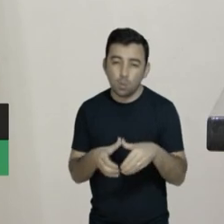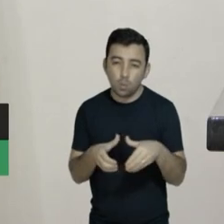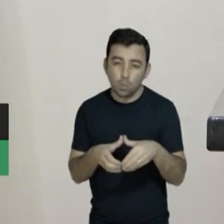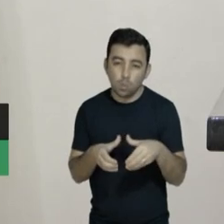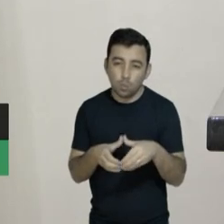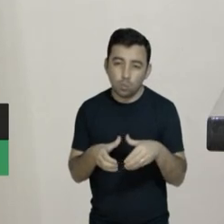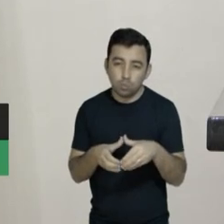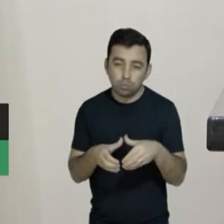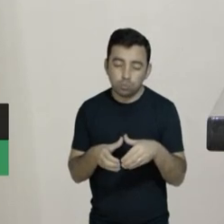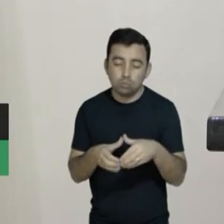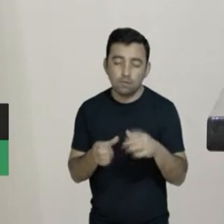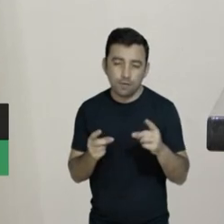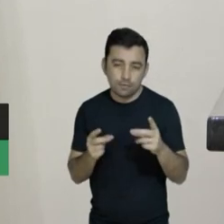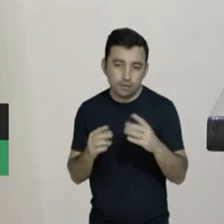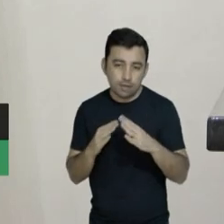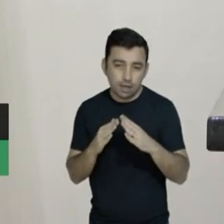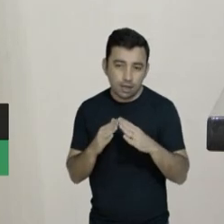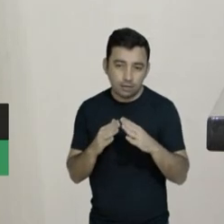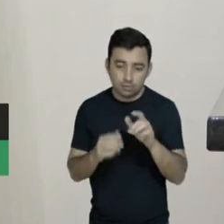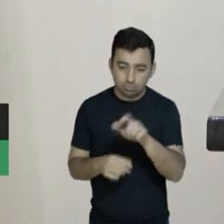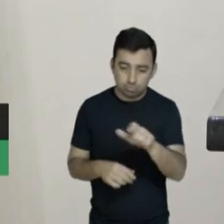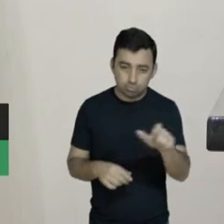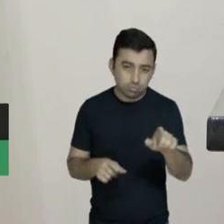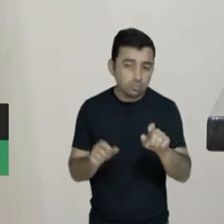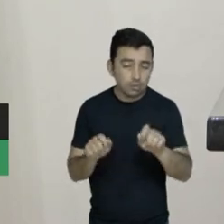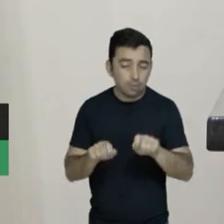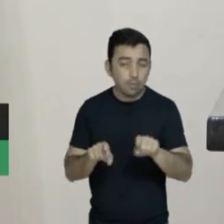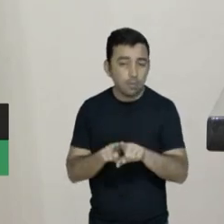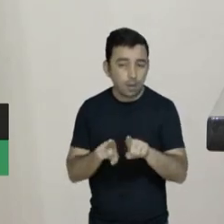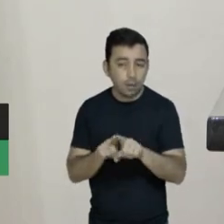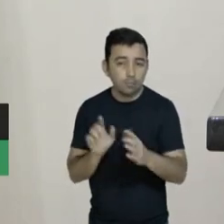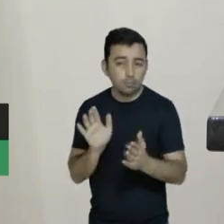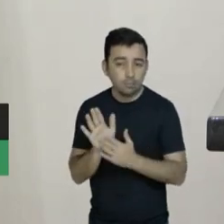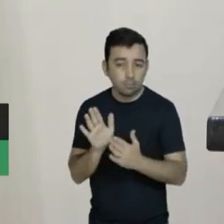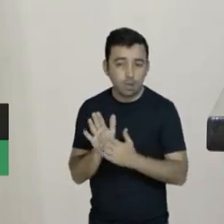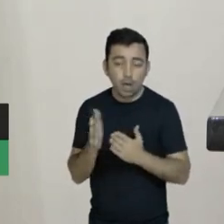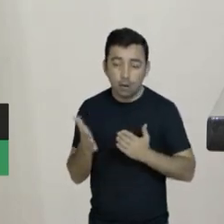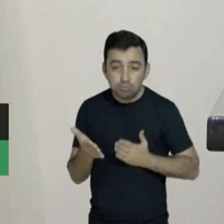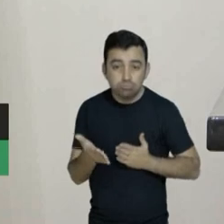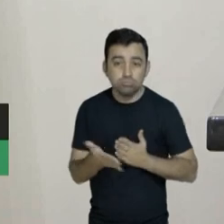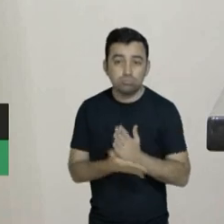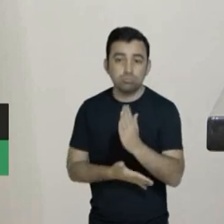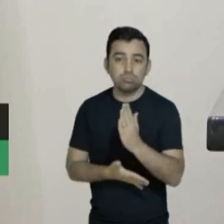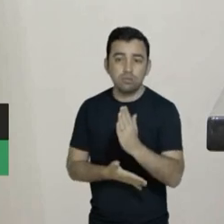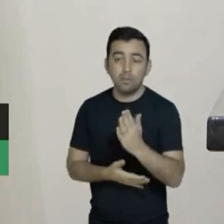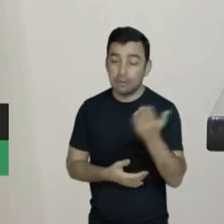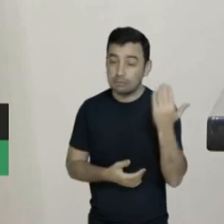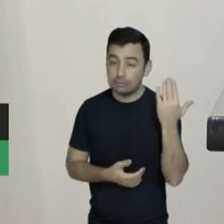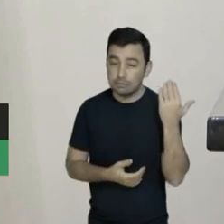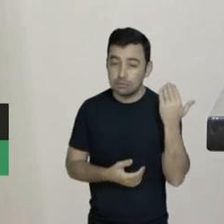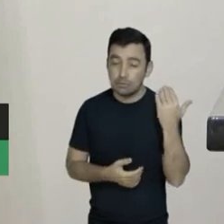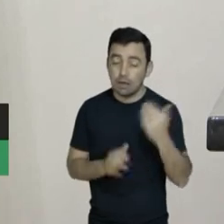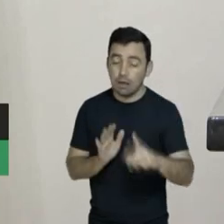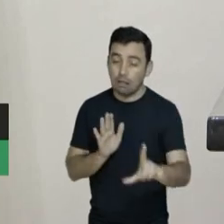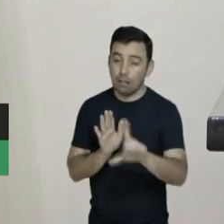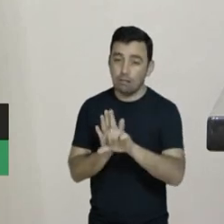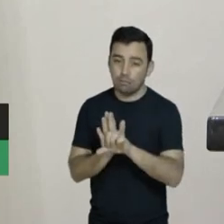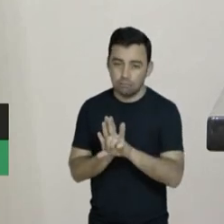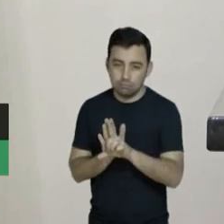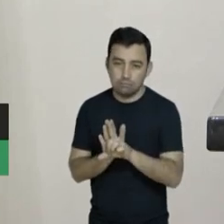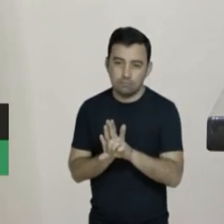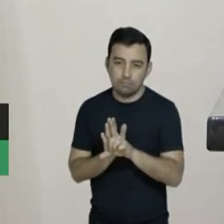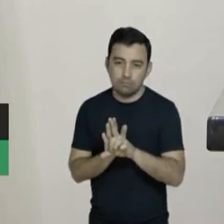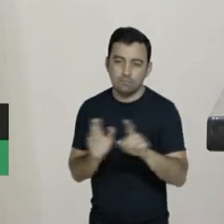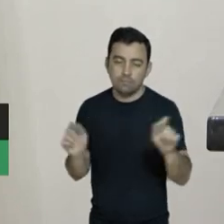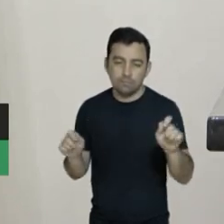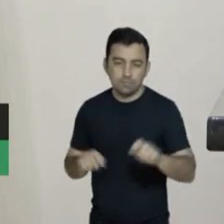de imóveis estarem irmanados no propósito de aprovar aquela legislação que dotaria de